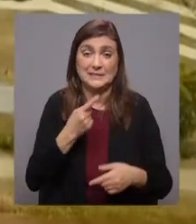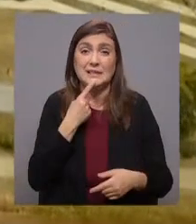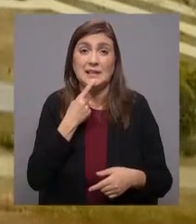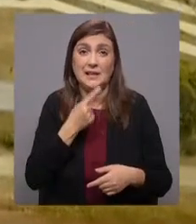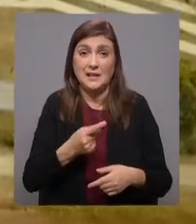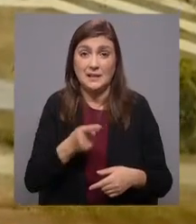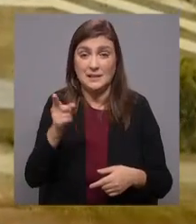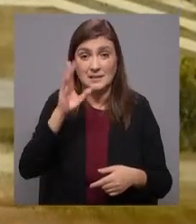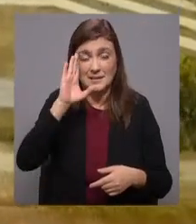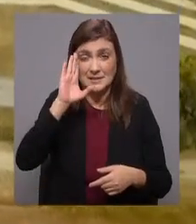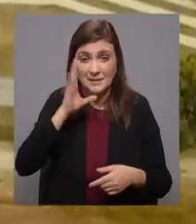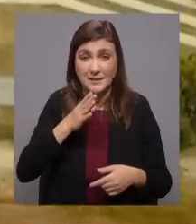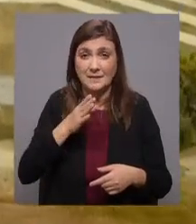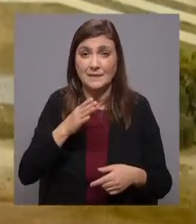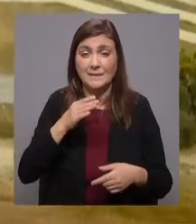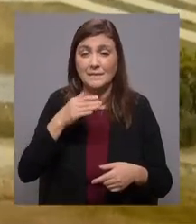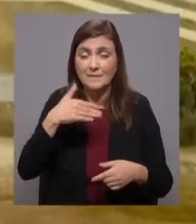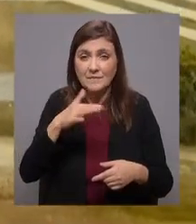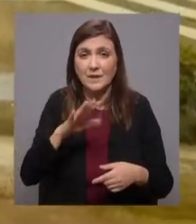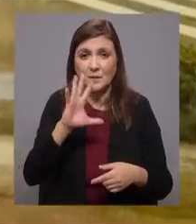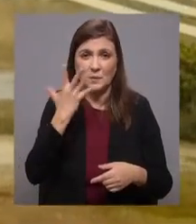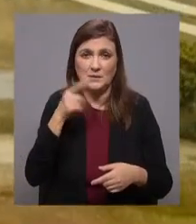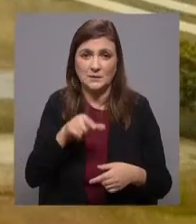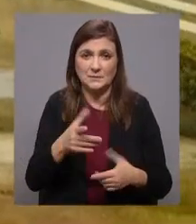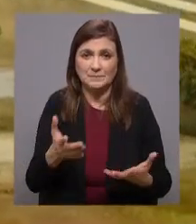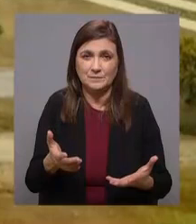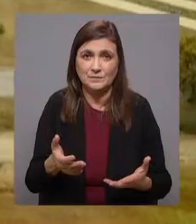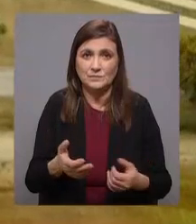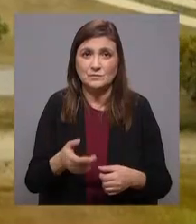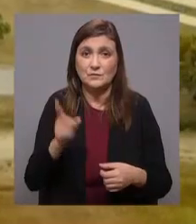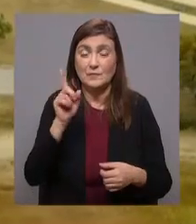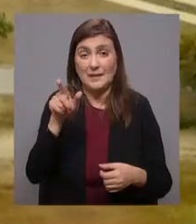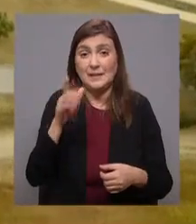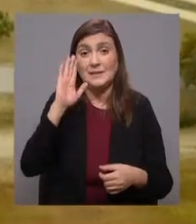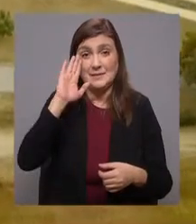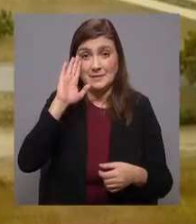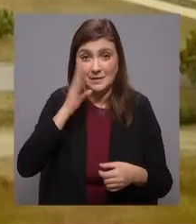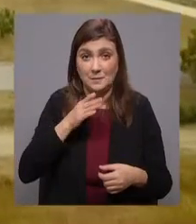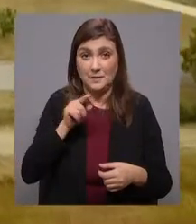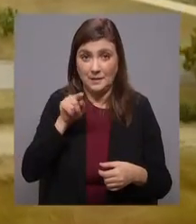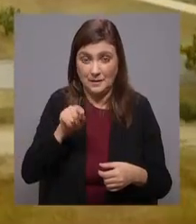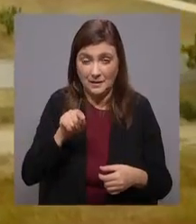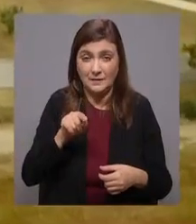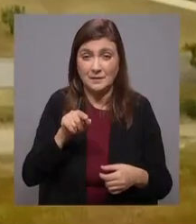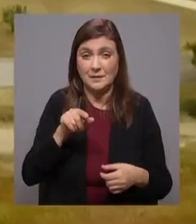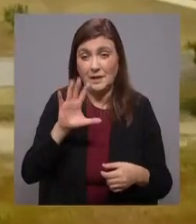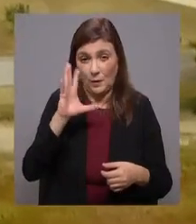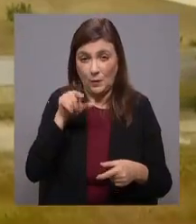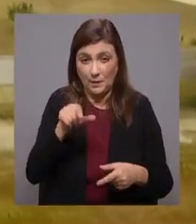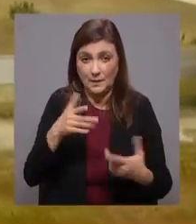significa que sabia que a coisa estava a desenrolar. Não só sabia que a coisa estava a